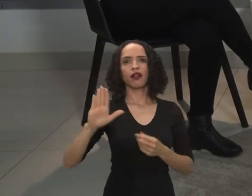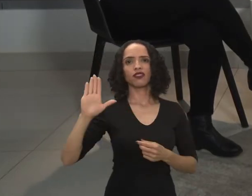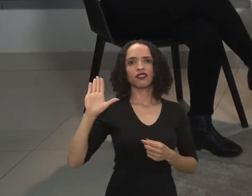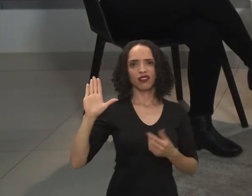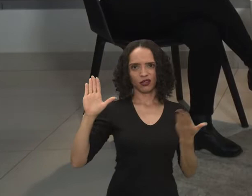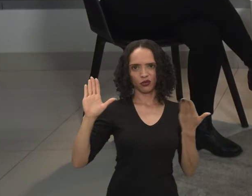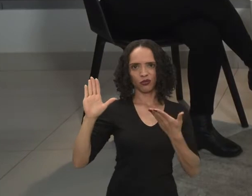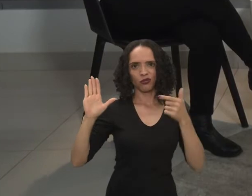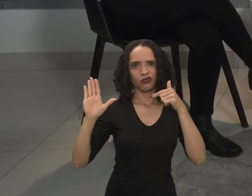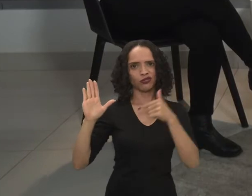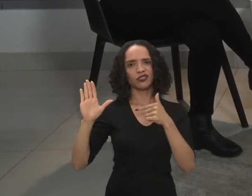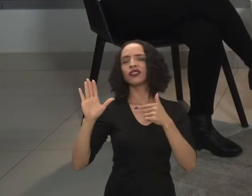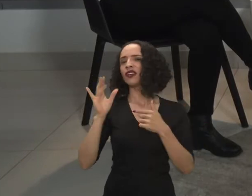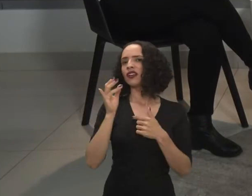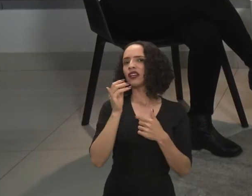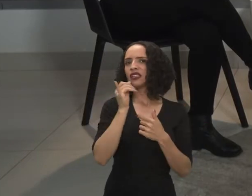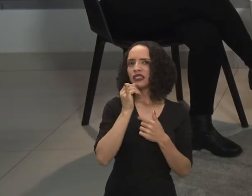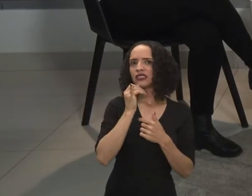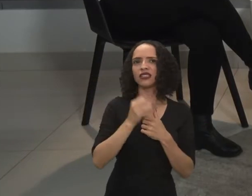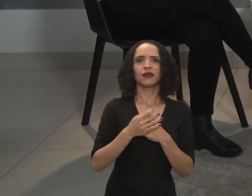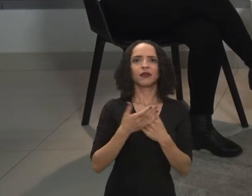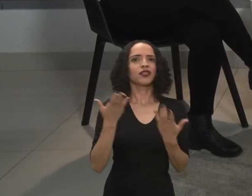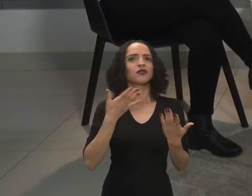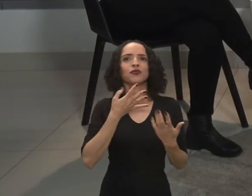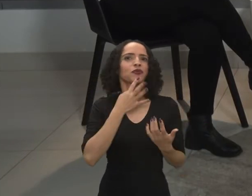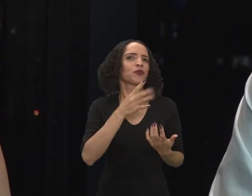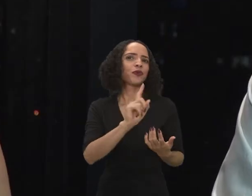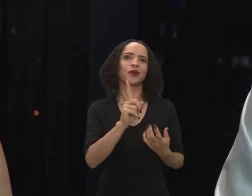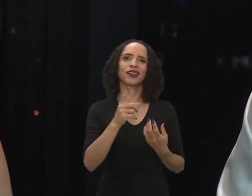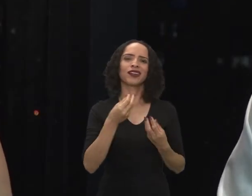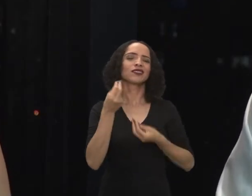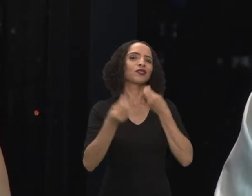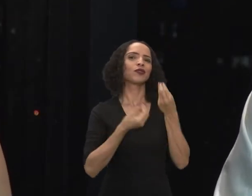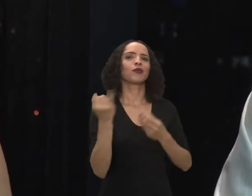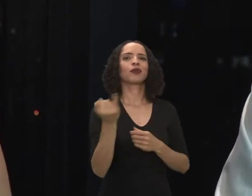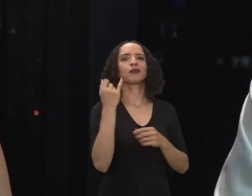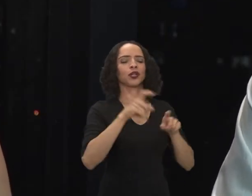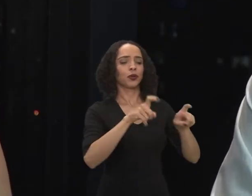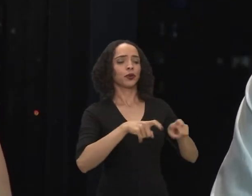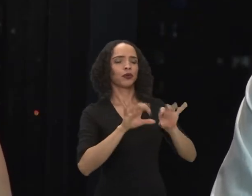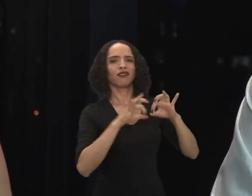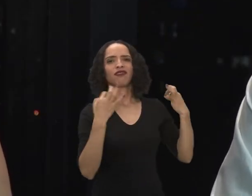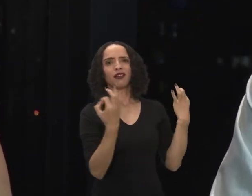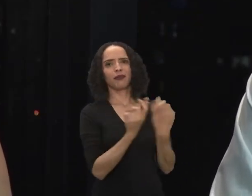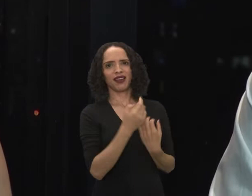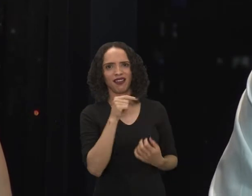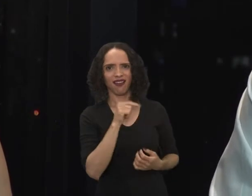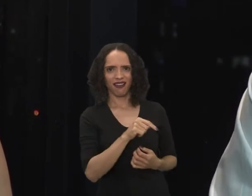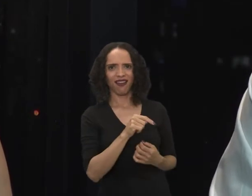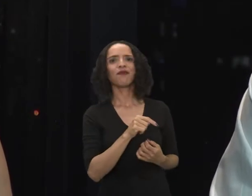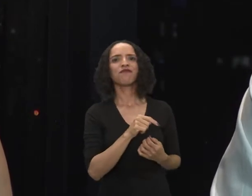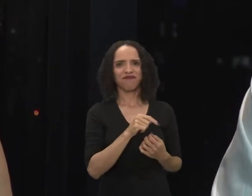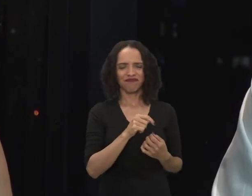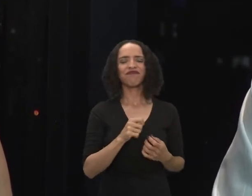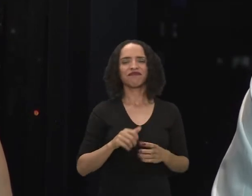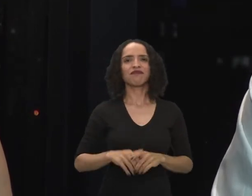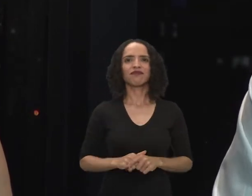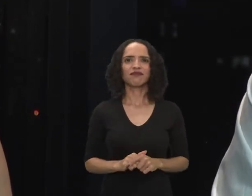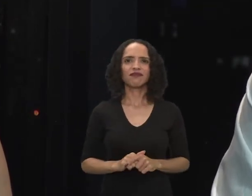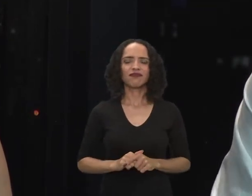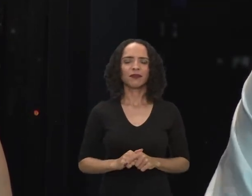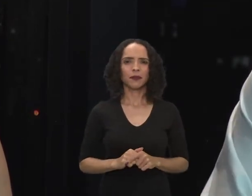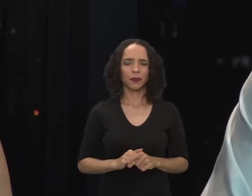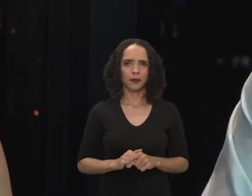não estão muito familiarizados com a questão da agricultura familiar e a importância da agricultura familiar. Então,